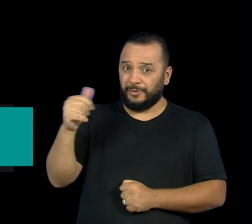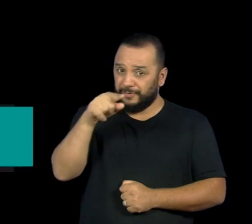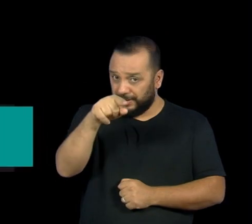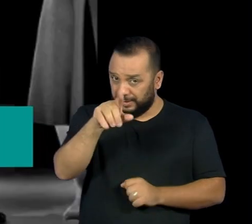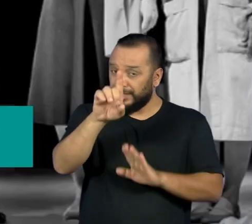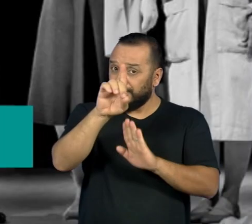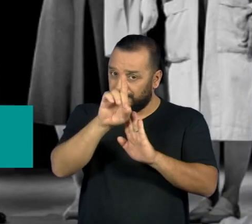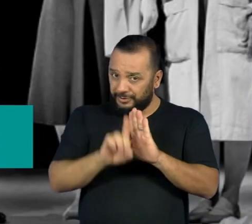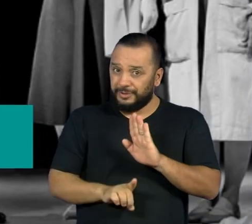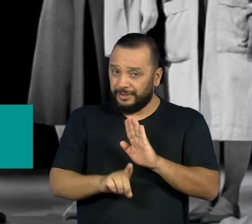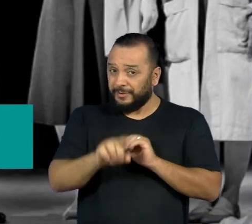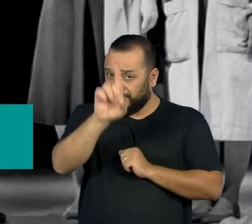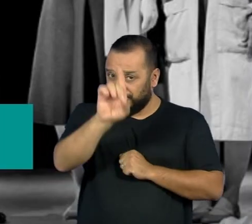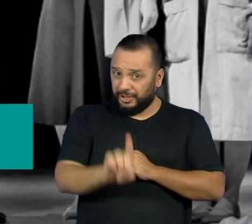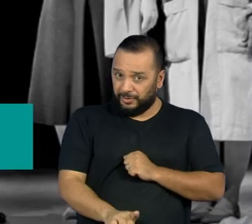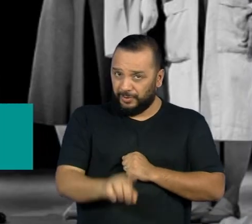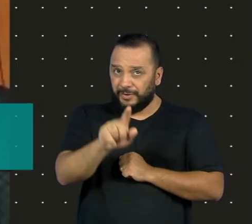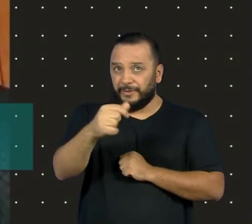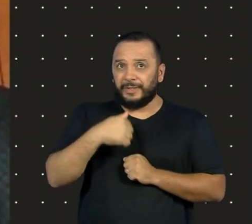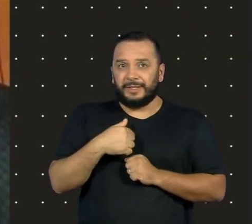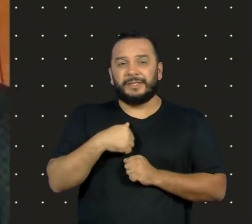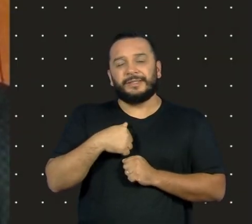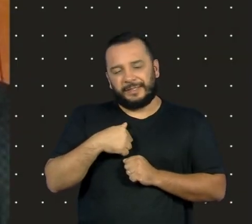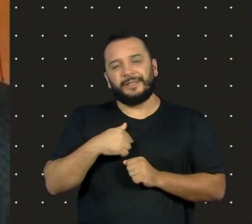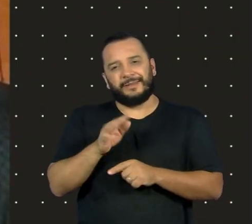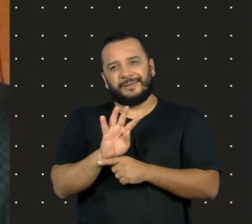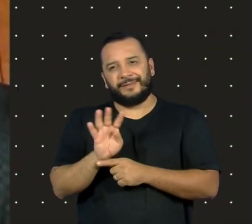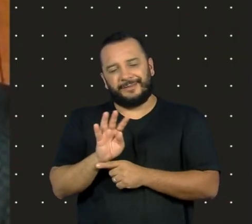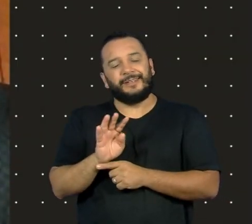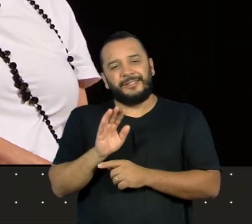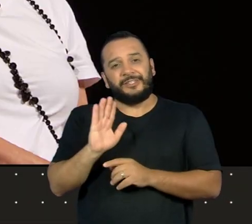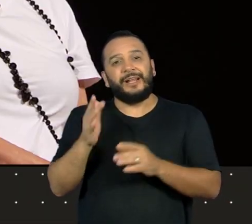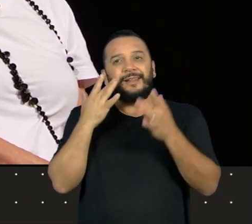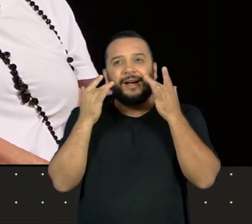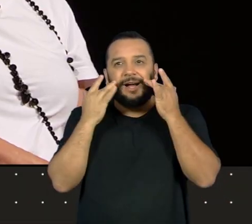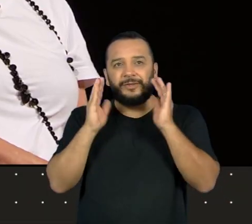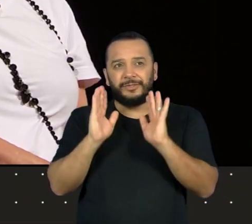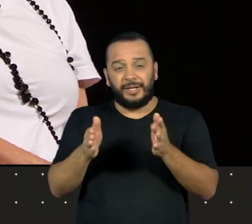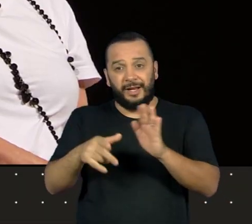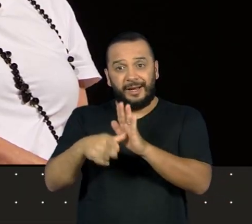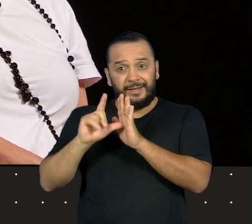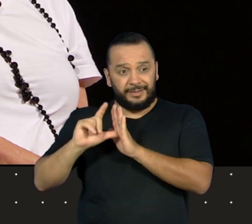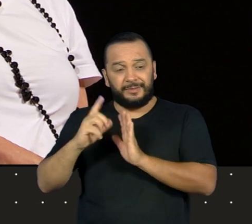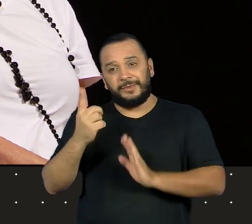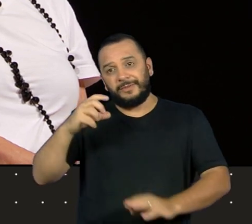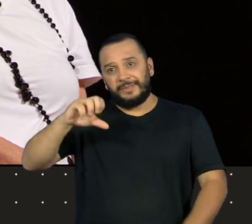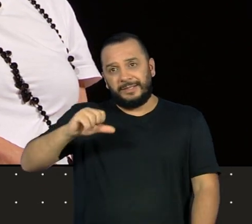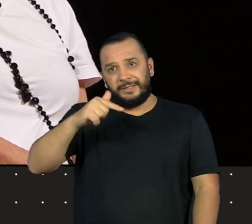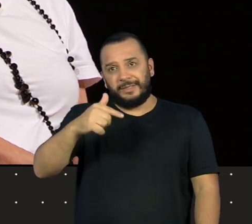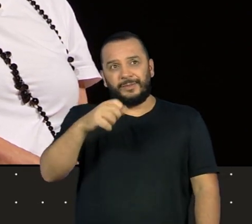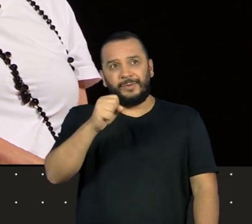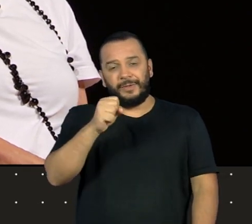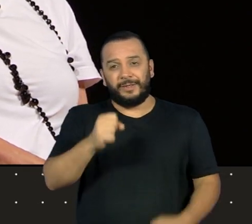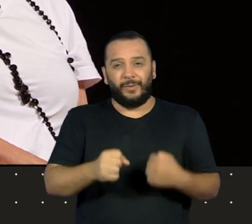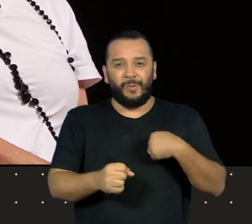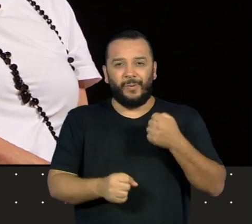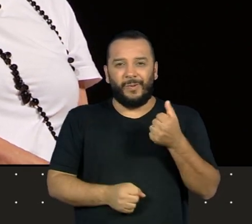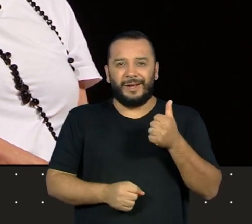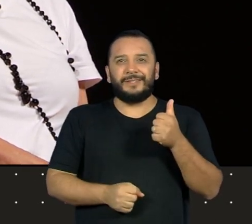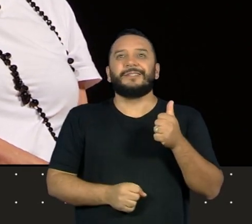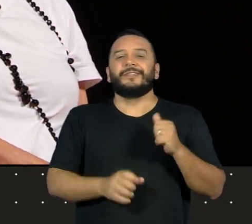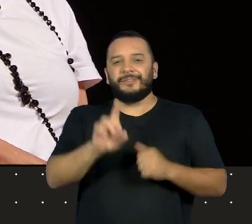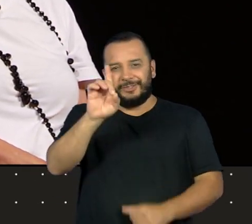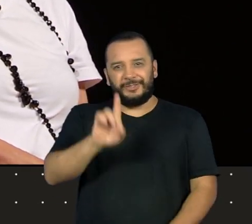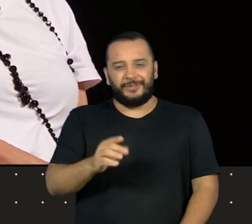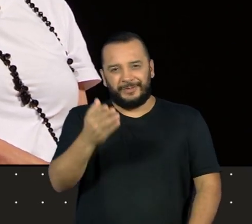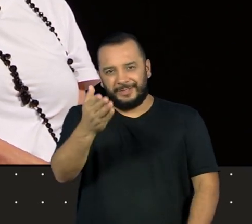direção, cenas de uma execução. Mas antes disso, em 1978, por pouco, eu não te dirigi. Na peça do